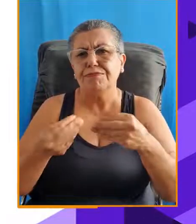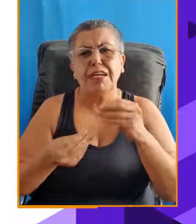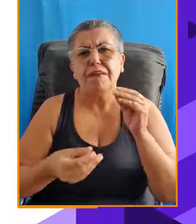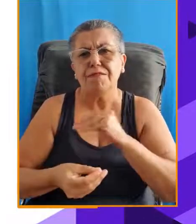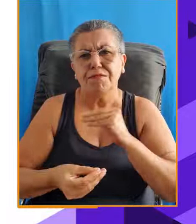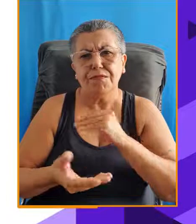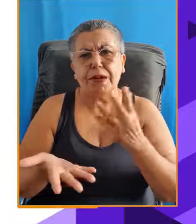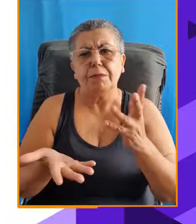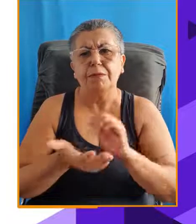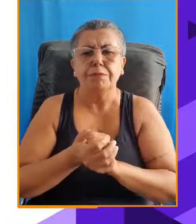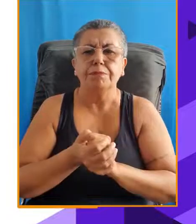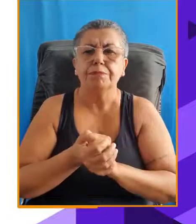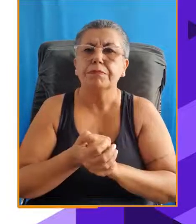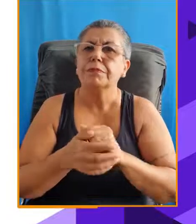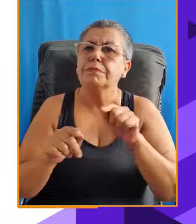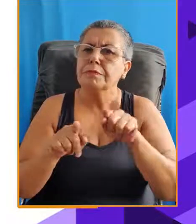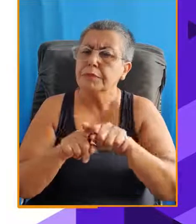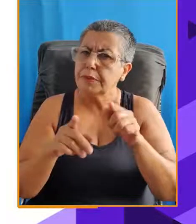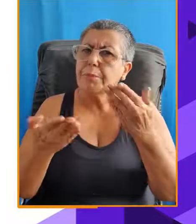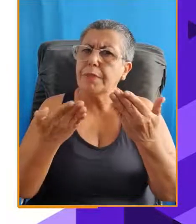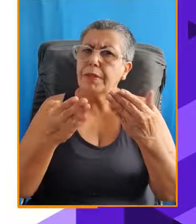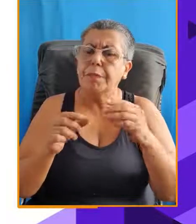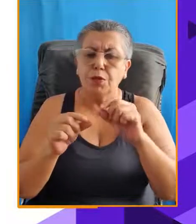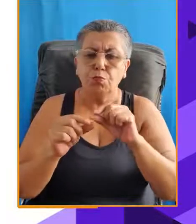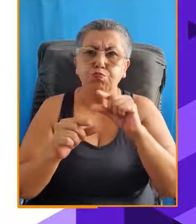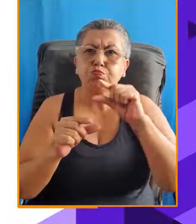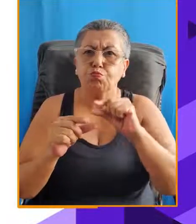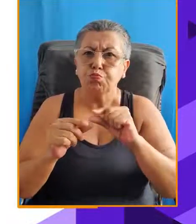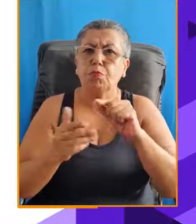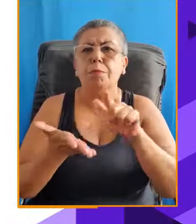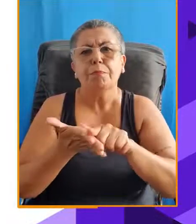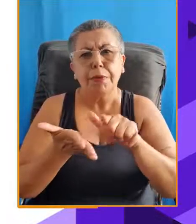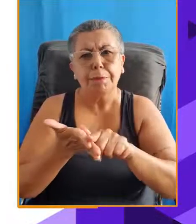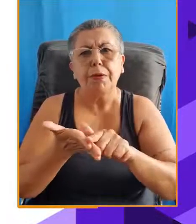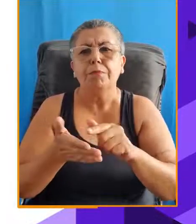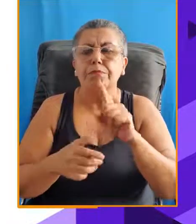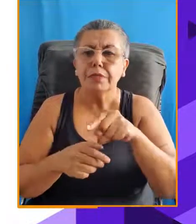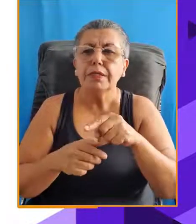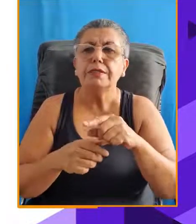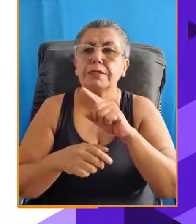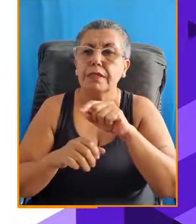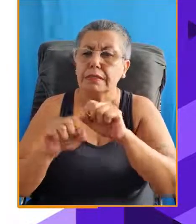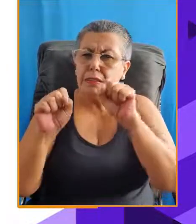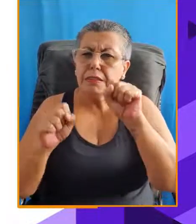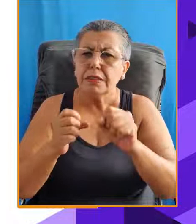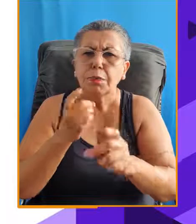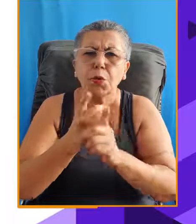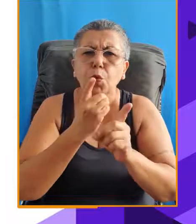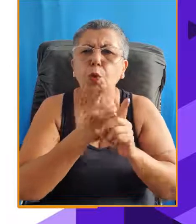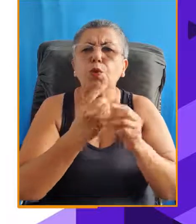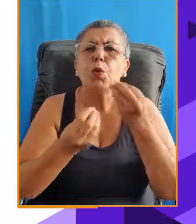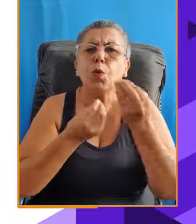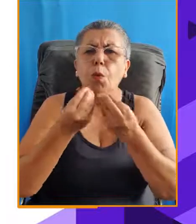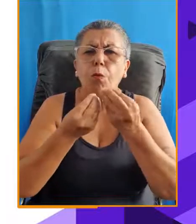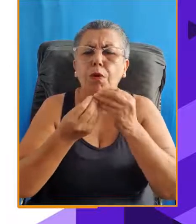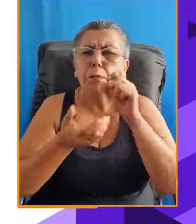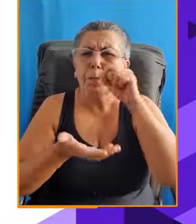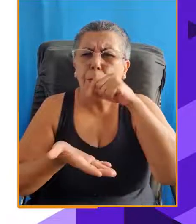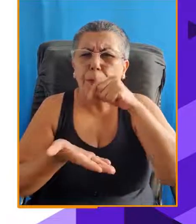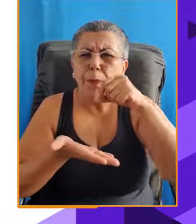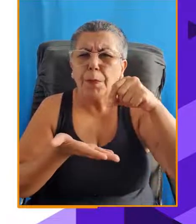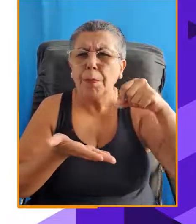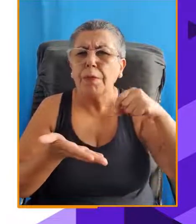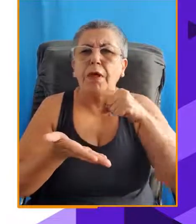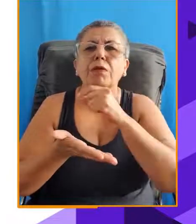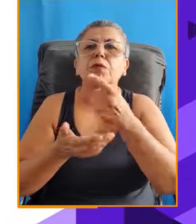dependendo da sua espessura. Este sistema identifica as cores através do método reticulado meio-tom,